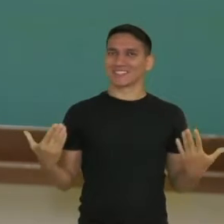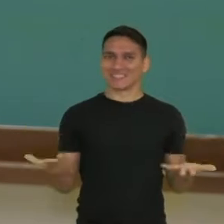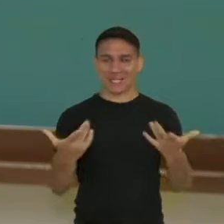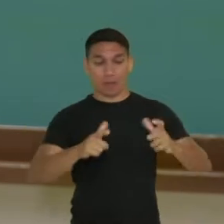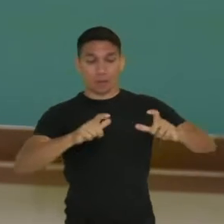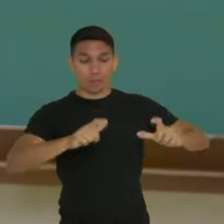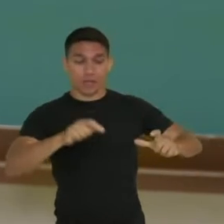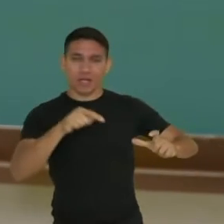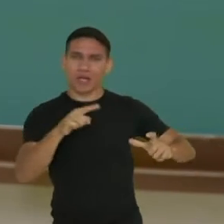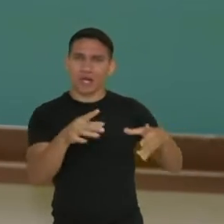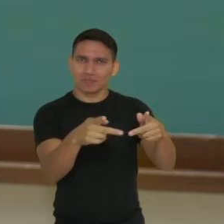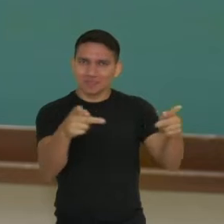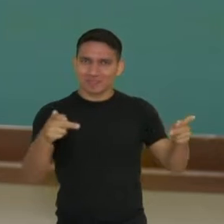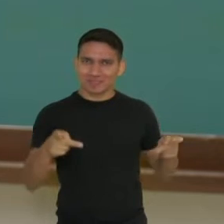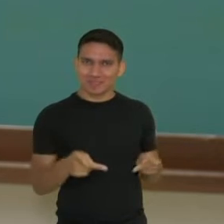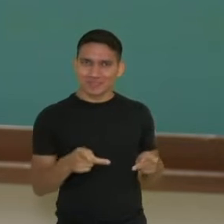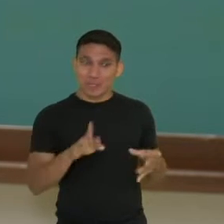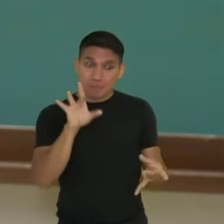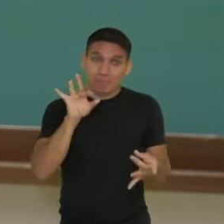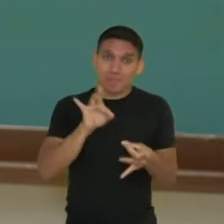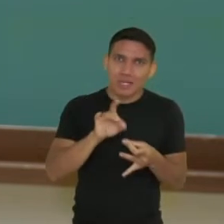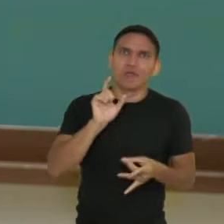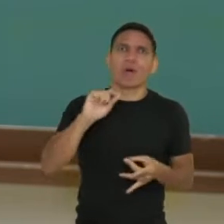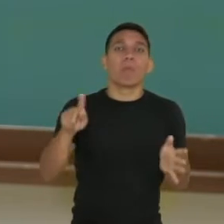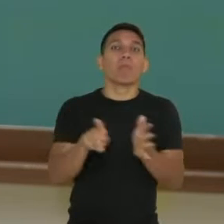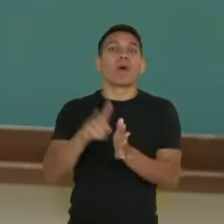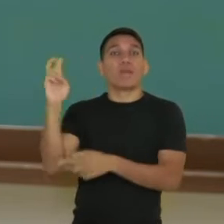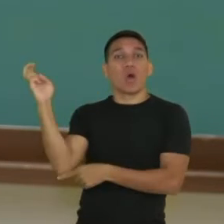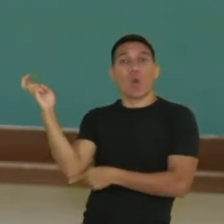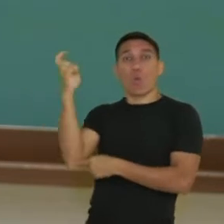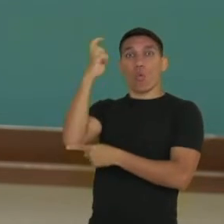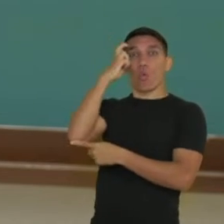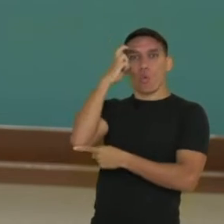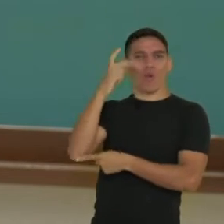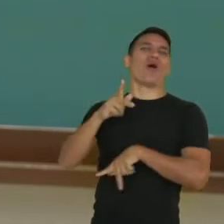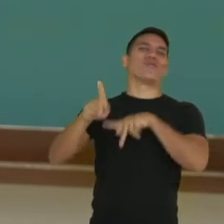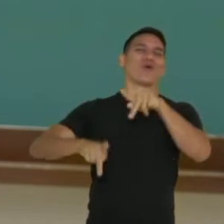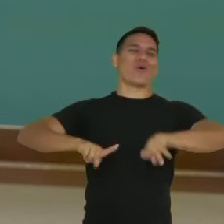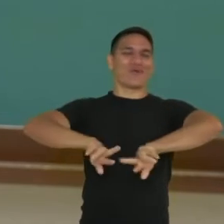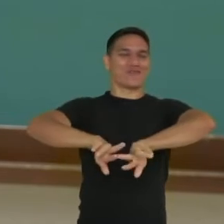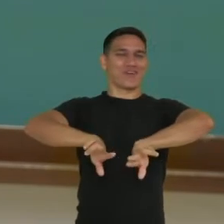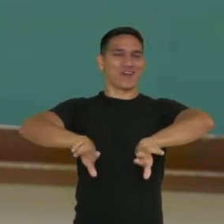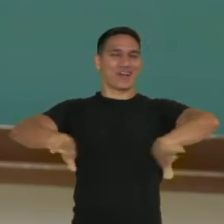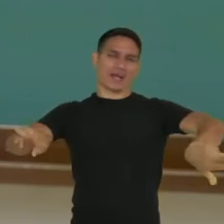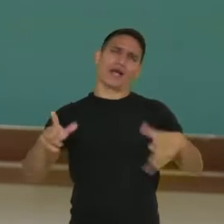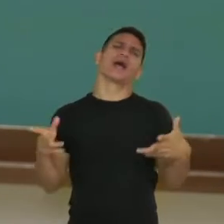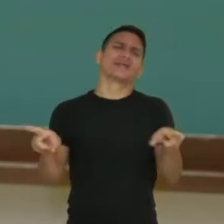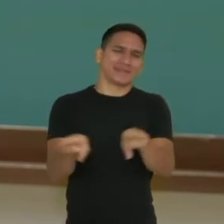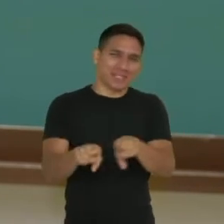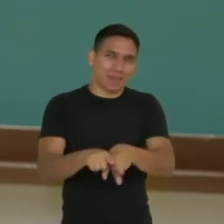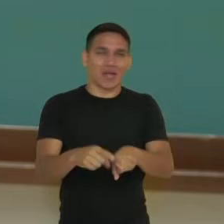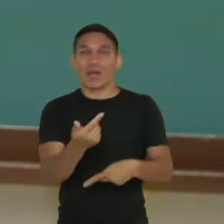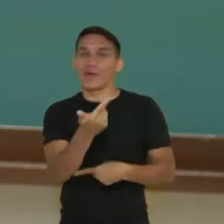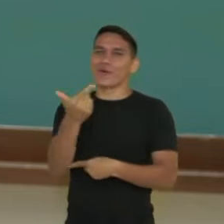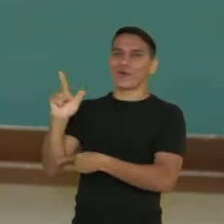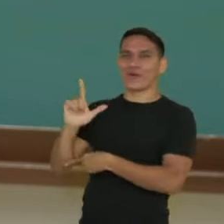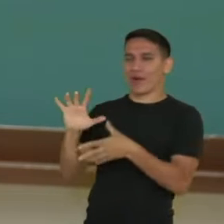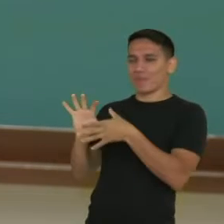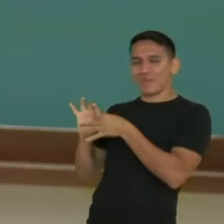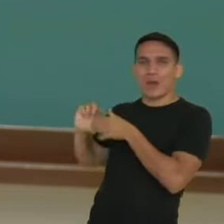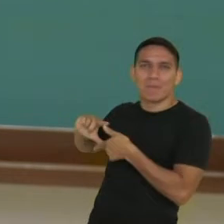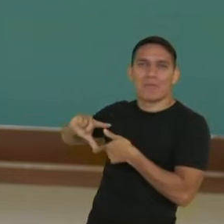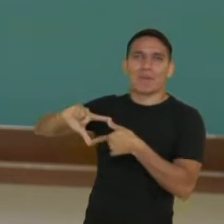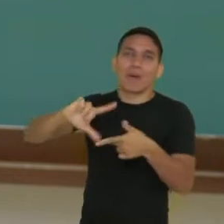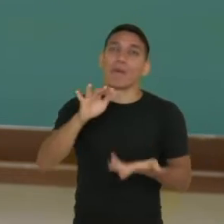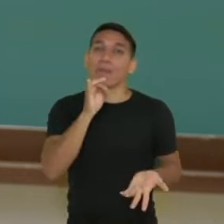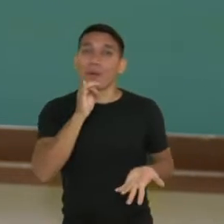eles fazem parte, então, da cultura popular também, né? Assim como outras questões, né, de tradições,